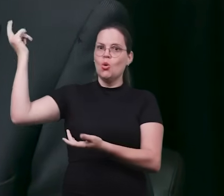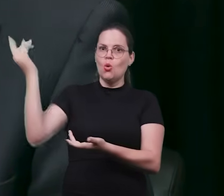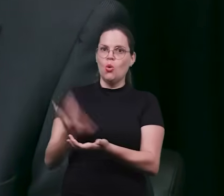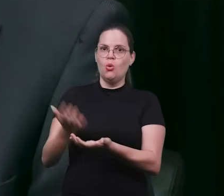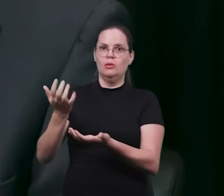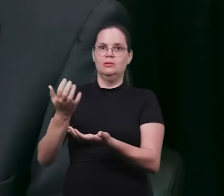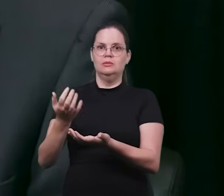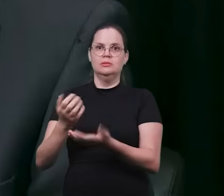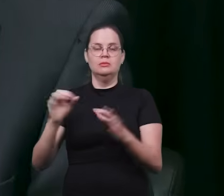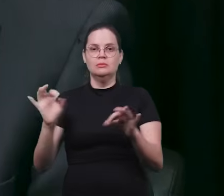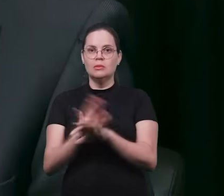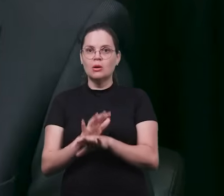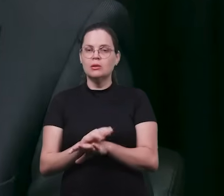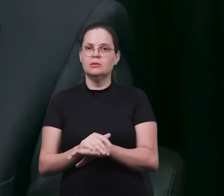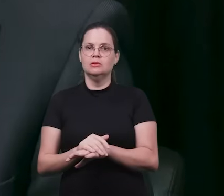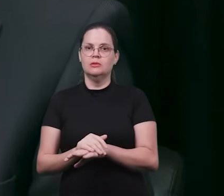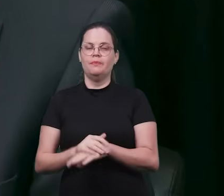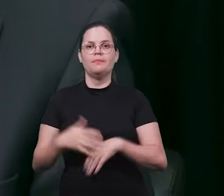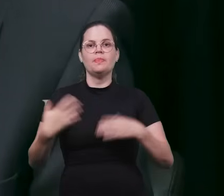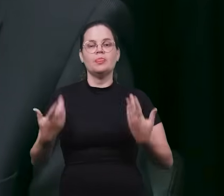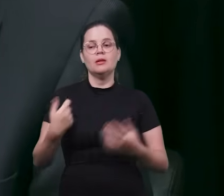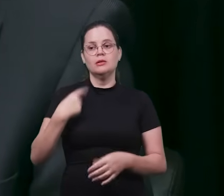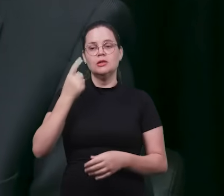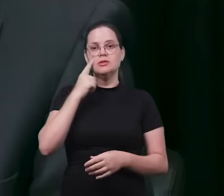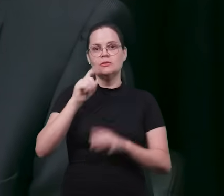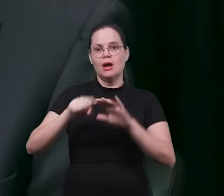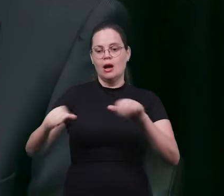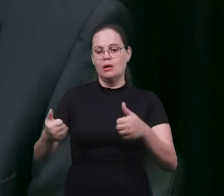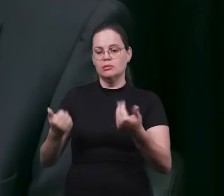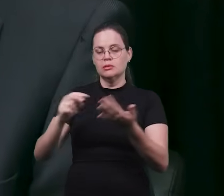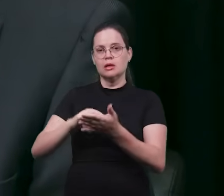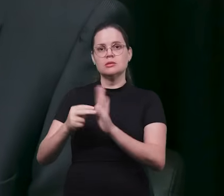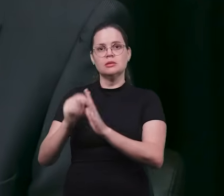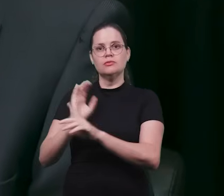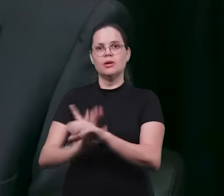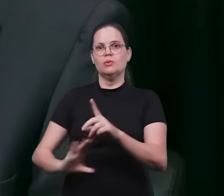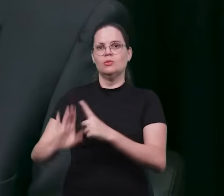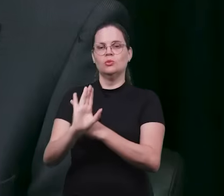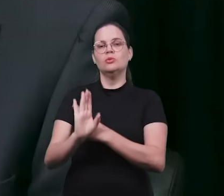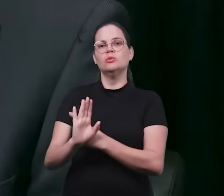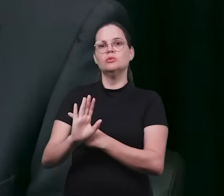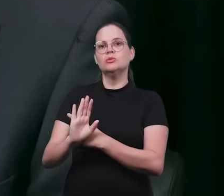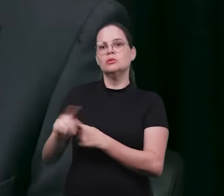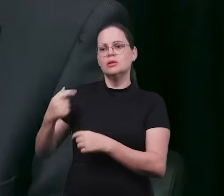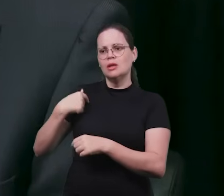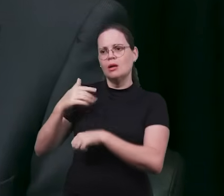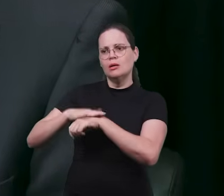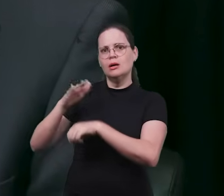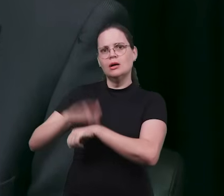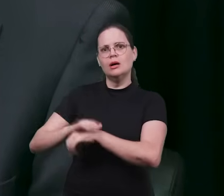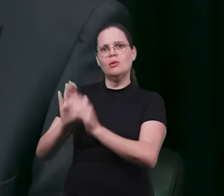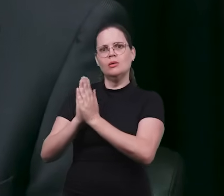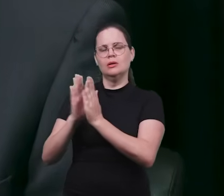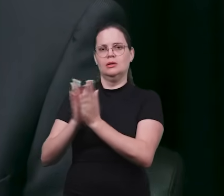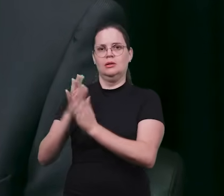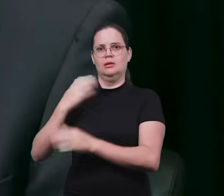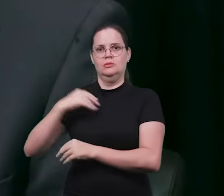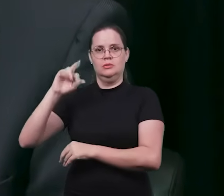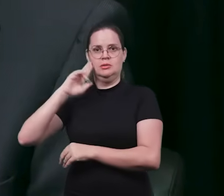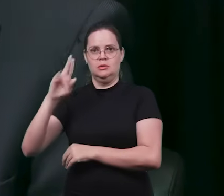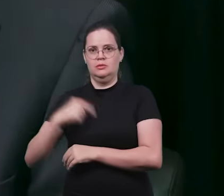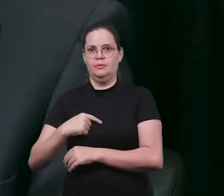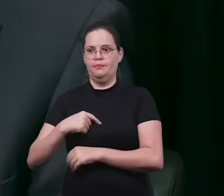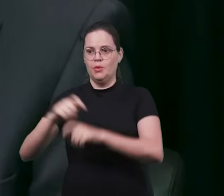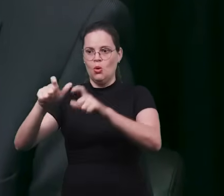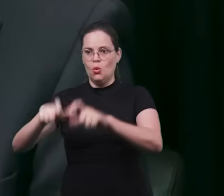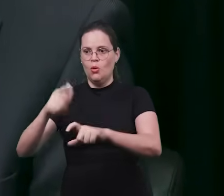do culto, da busca ao Senhor. O sentido da conquista da terra tem um sentido espiritual, da conquista, da Canaã